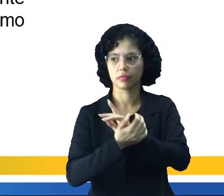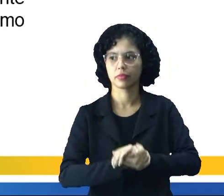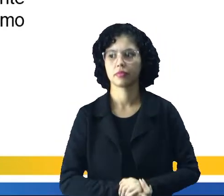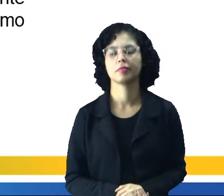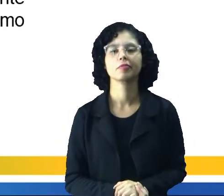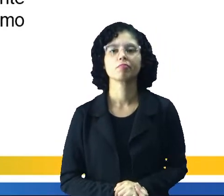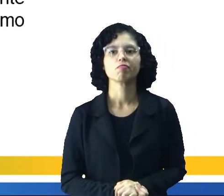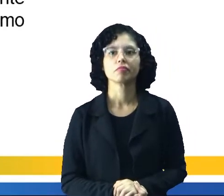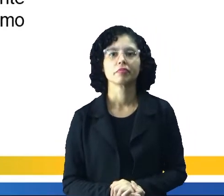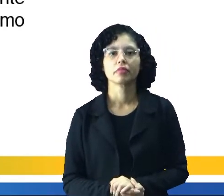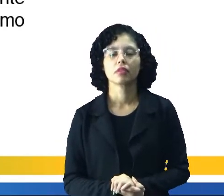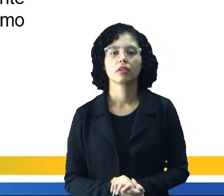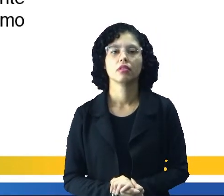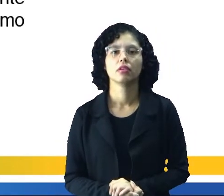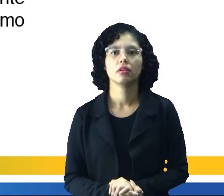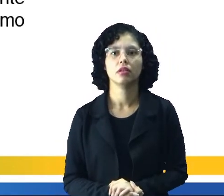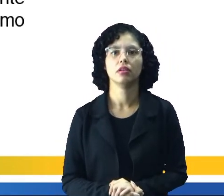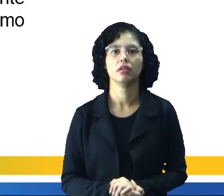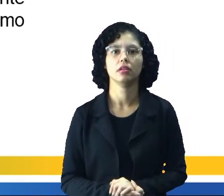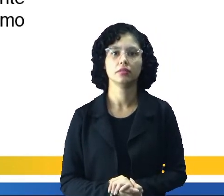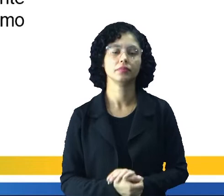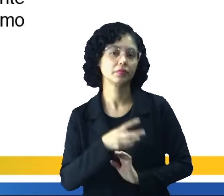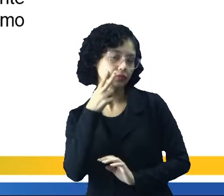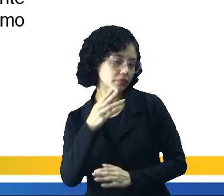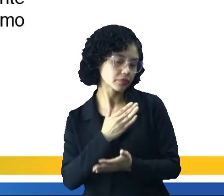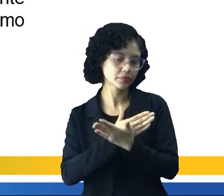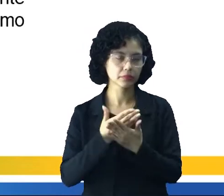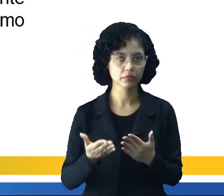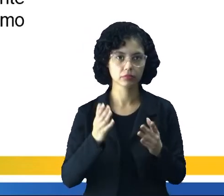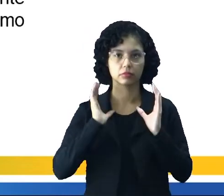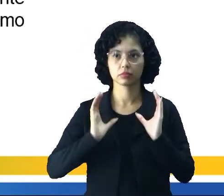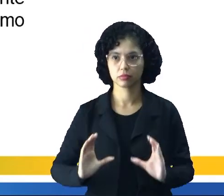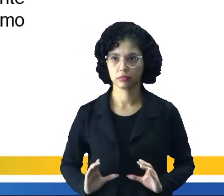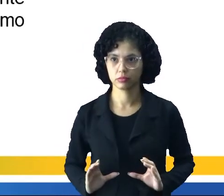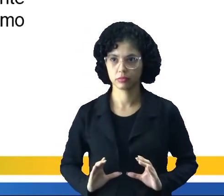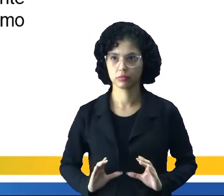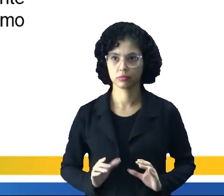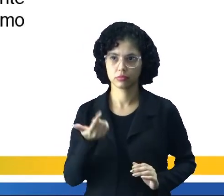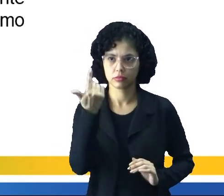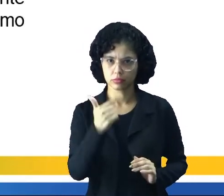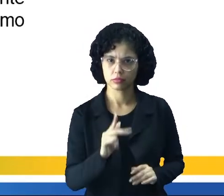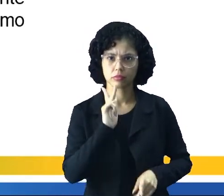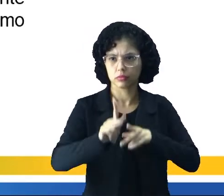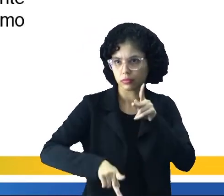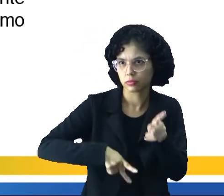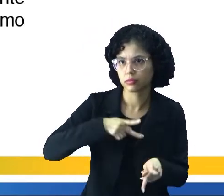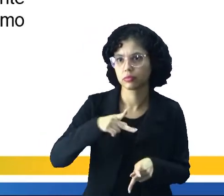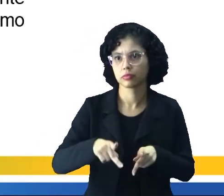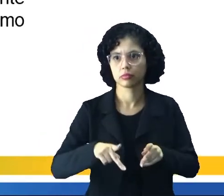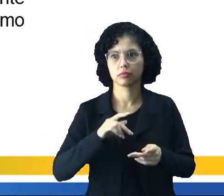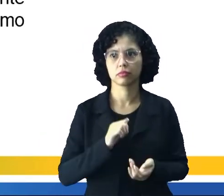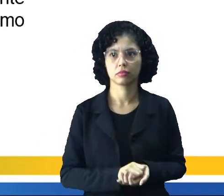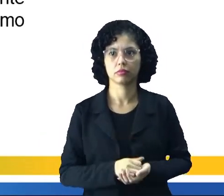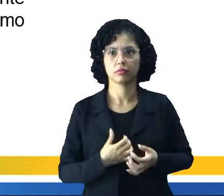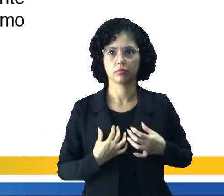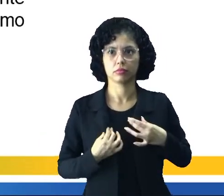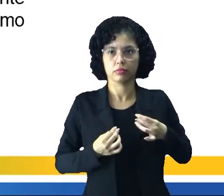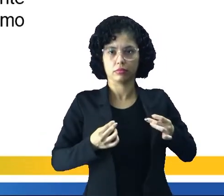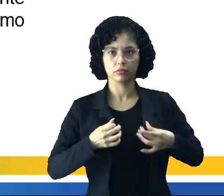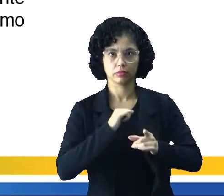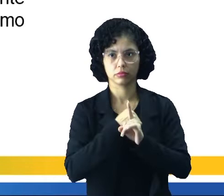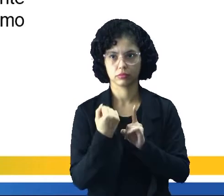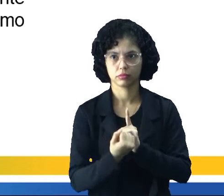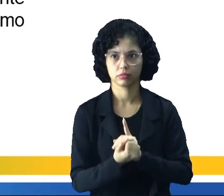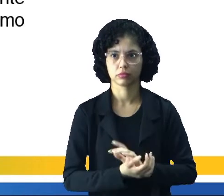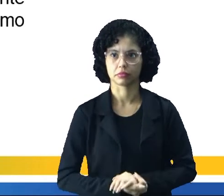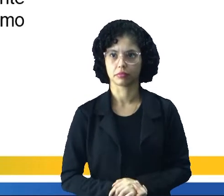como sociedade. Então vejam que ele iniciou com cidadãos, para não repetir cidadãos de novo 3 vezes, ele utilizou